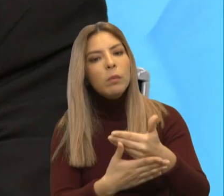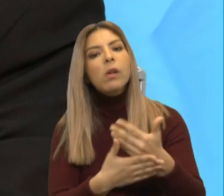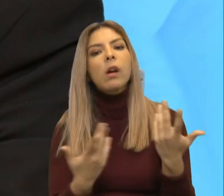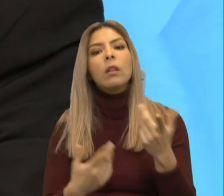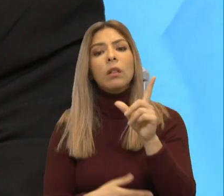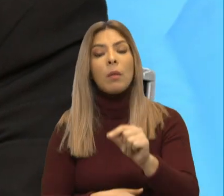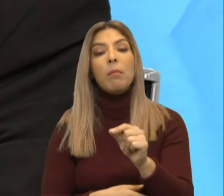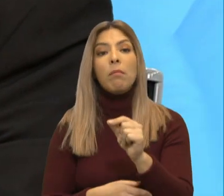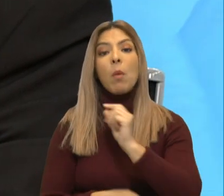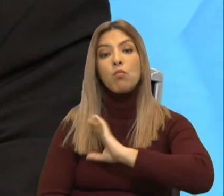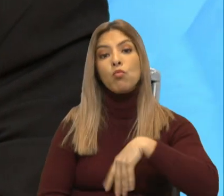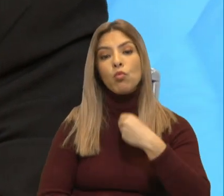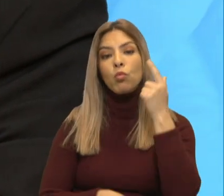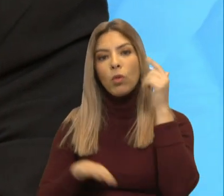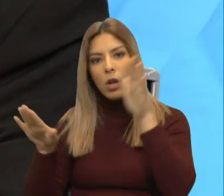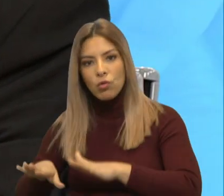islâmico esse relacionamento